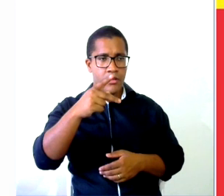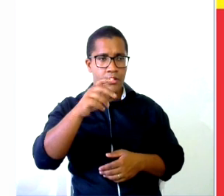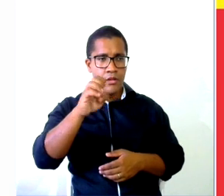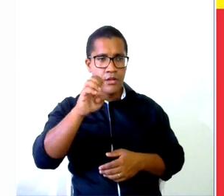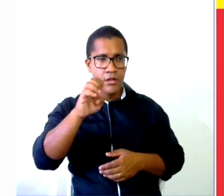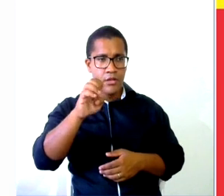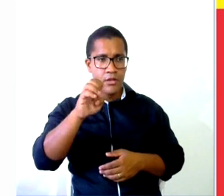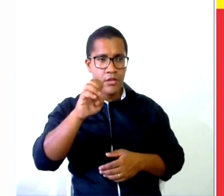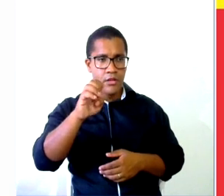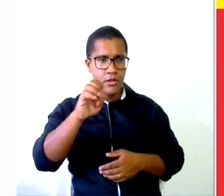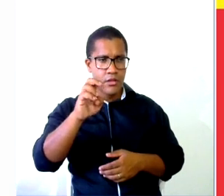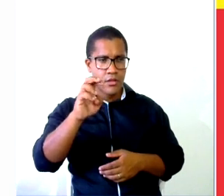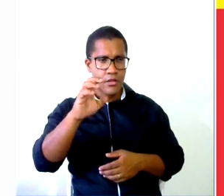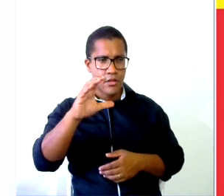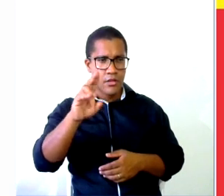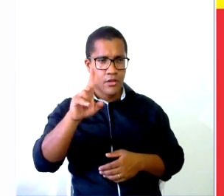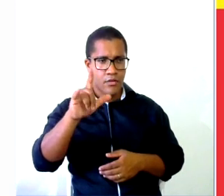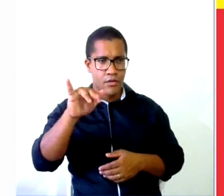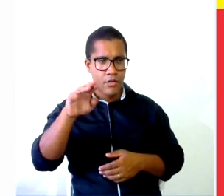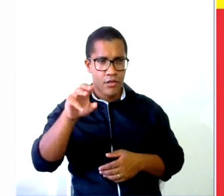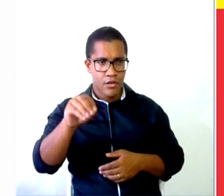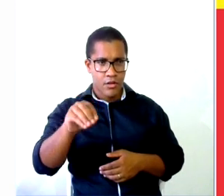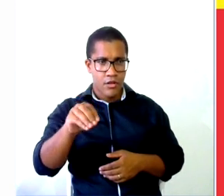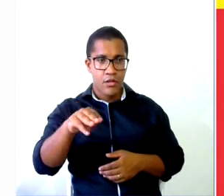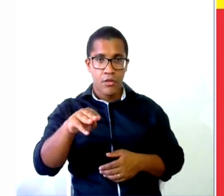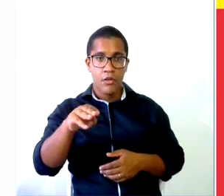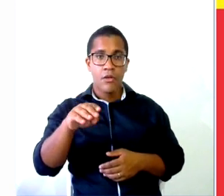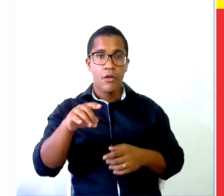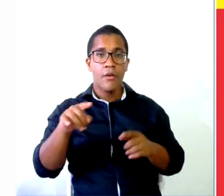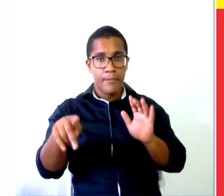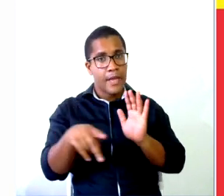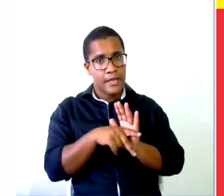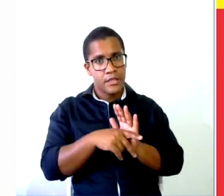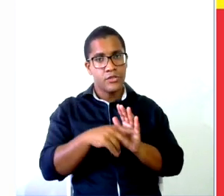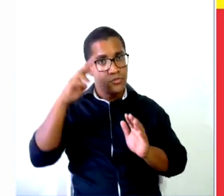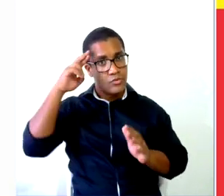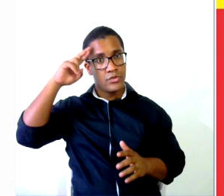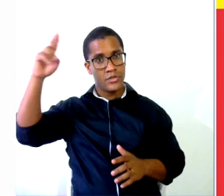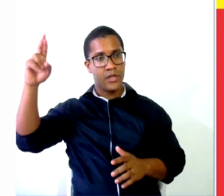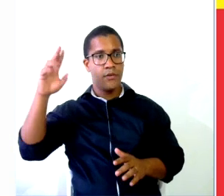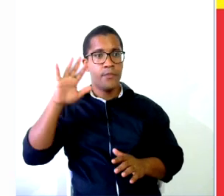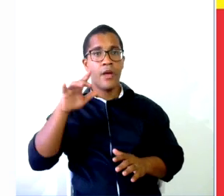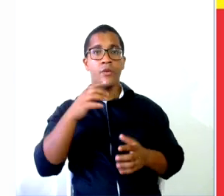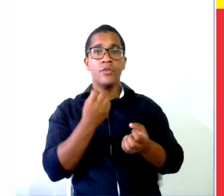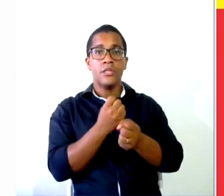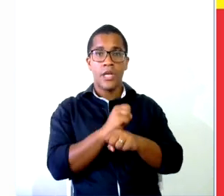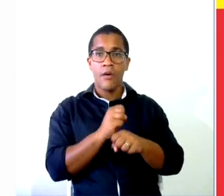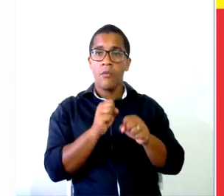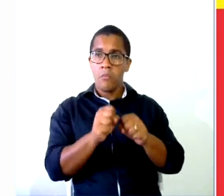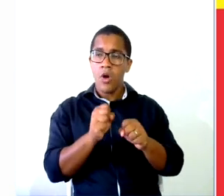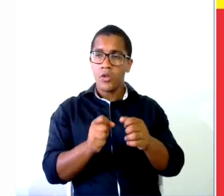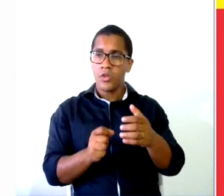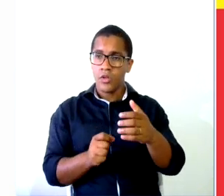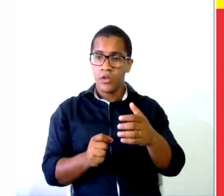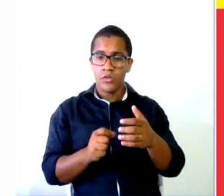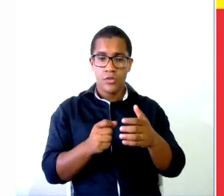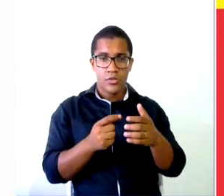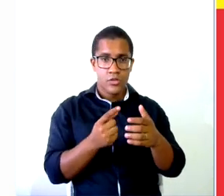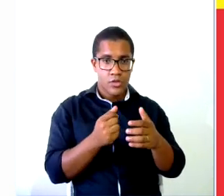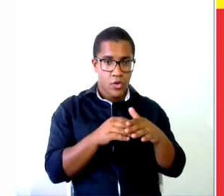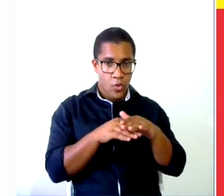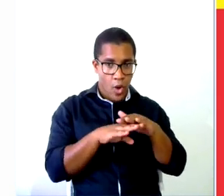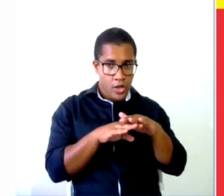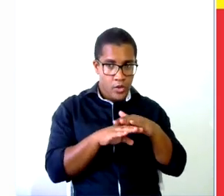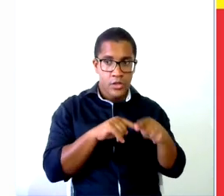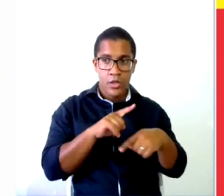amo, mas o escravo dispunha de prazos para recomprar a sua liberdade,